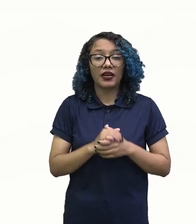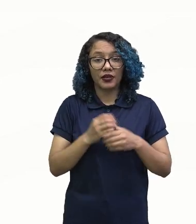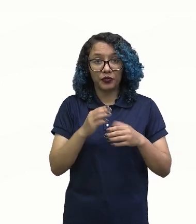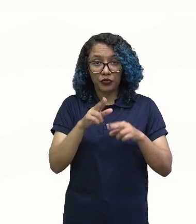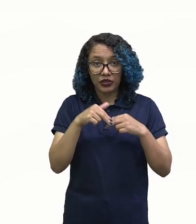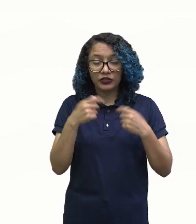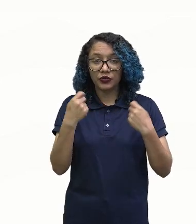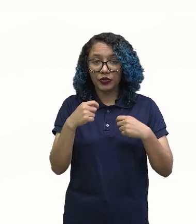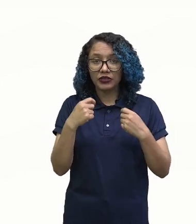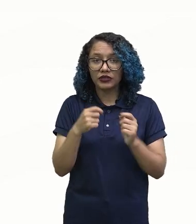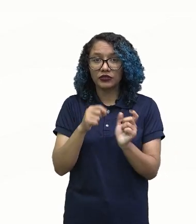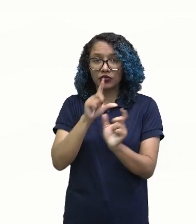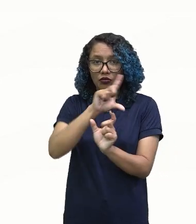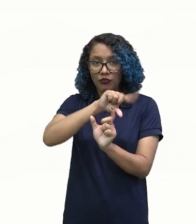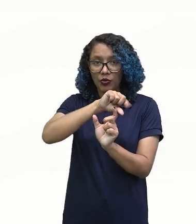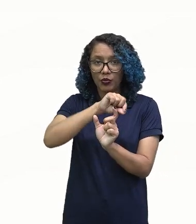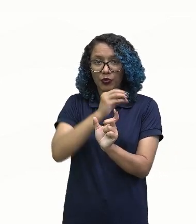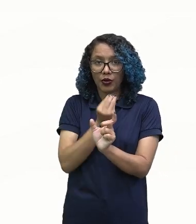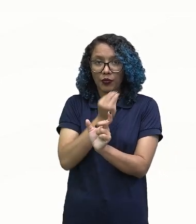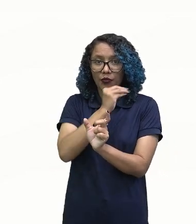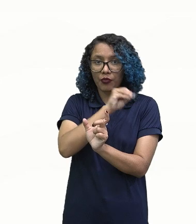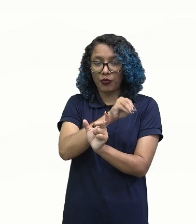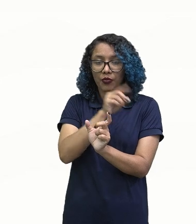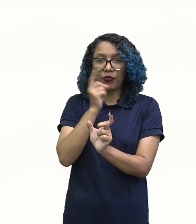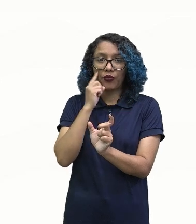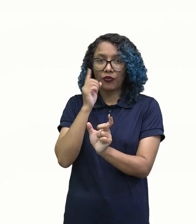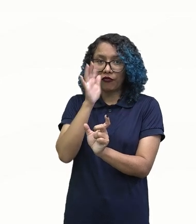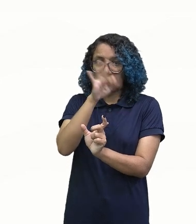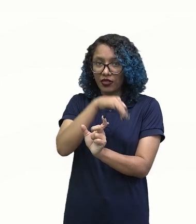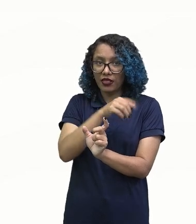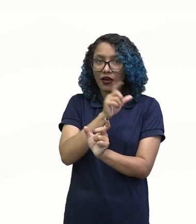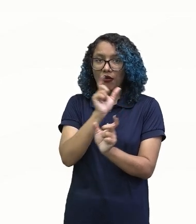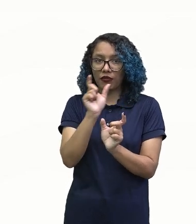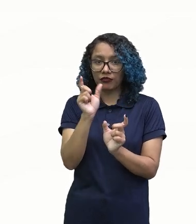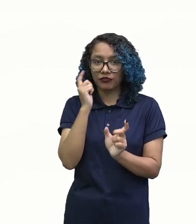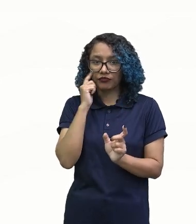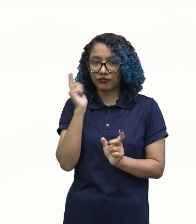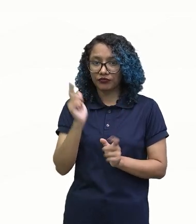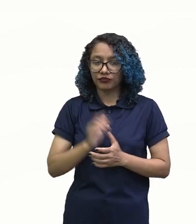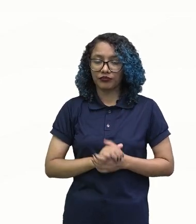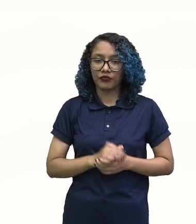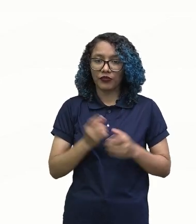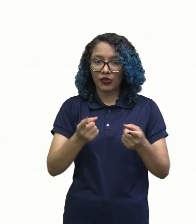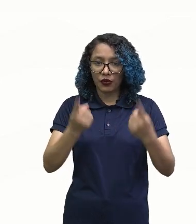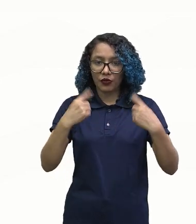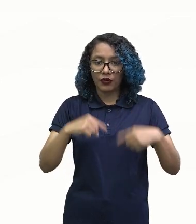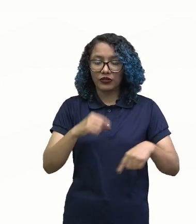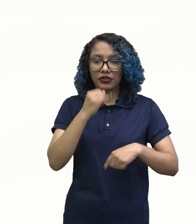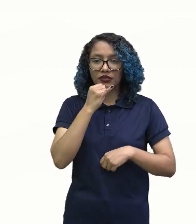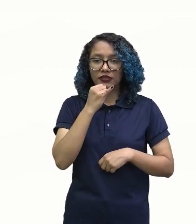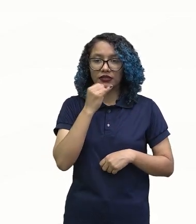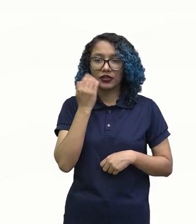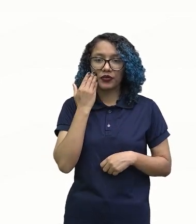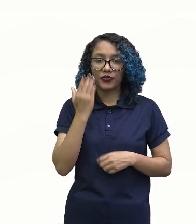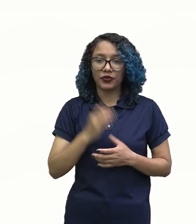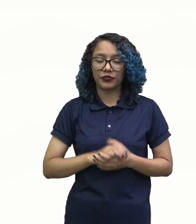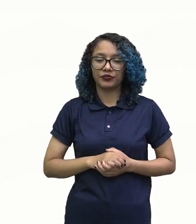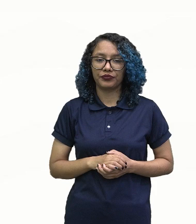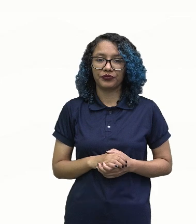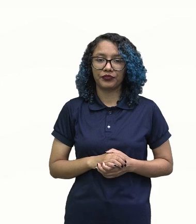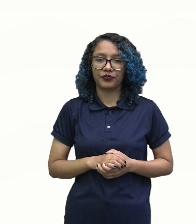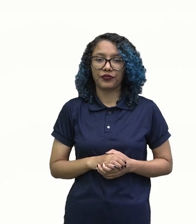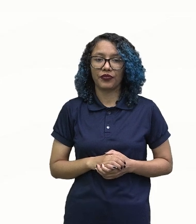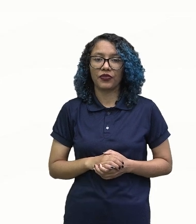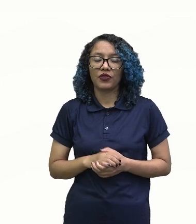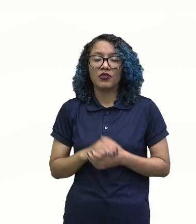esse final aqui da palavra, como vocês estão vendo. E pedreiro. Por que dá esse nome de